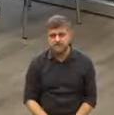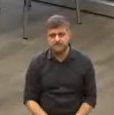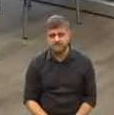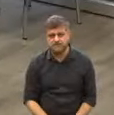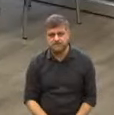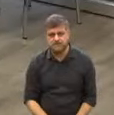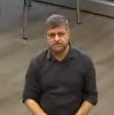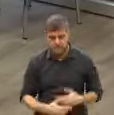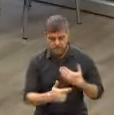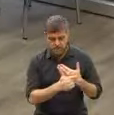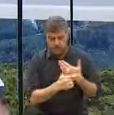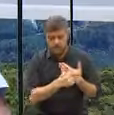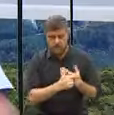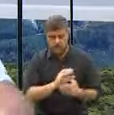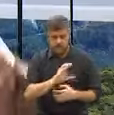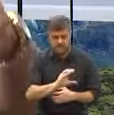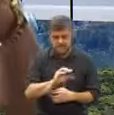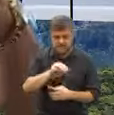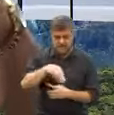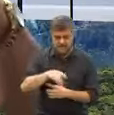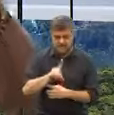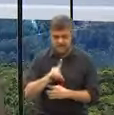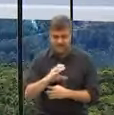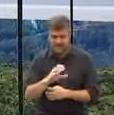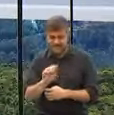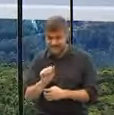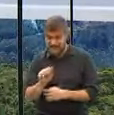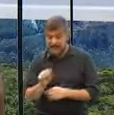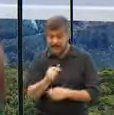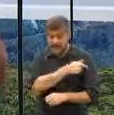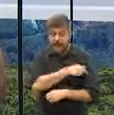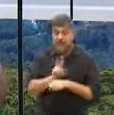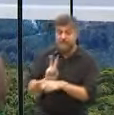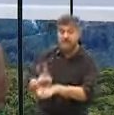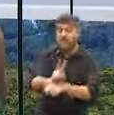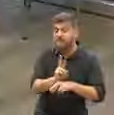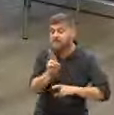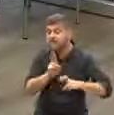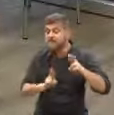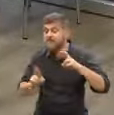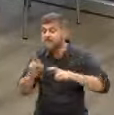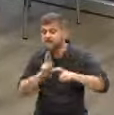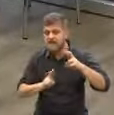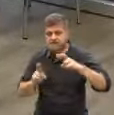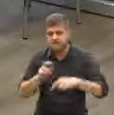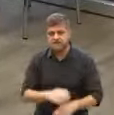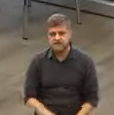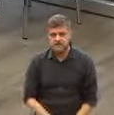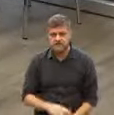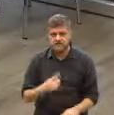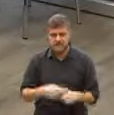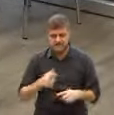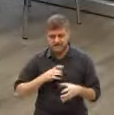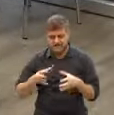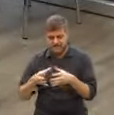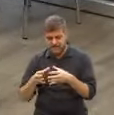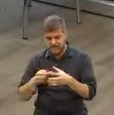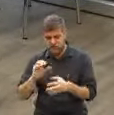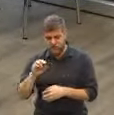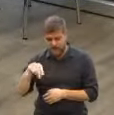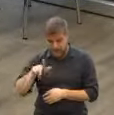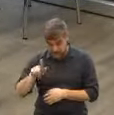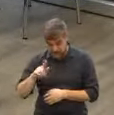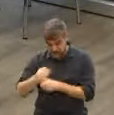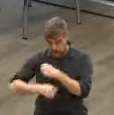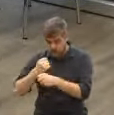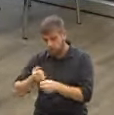O principal papel do CMDCA é fiscalizar as ONGs. E fiscalização. Até porque a gente teve algumas ONGs que, inclusive, neste